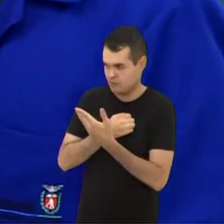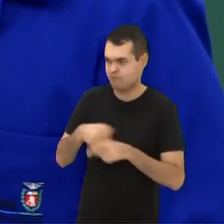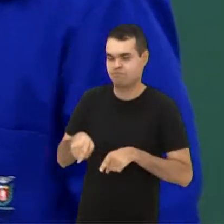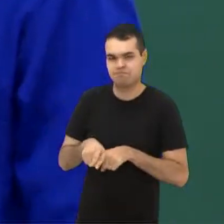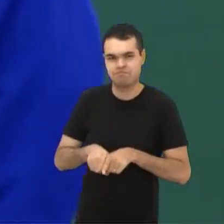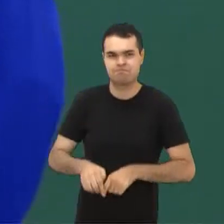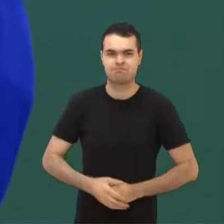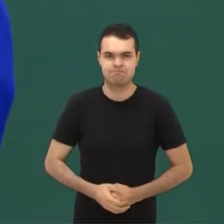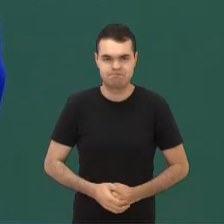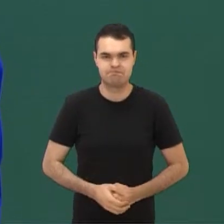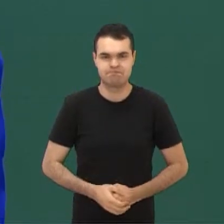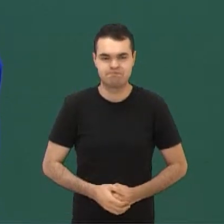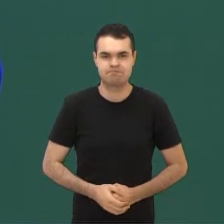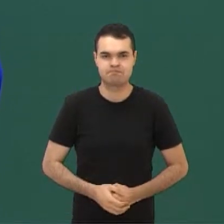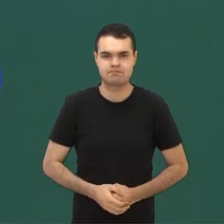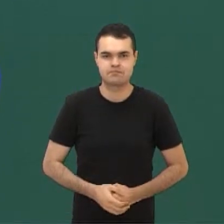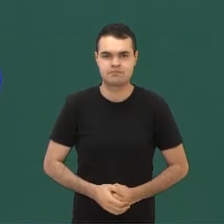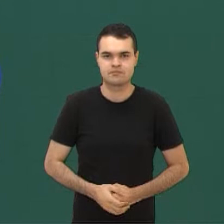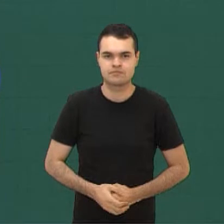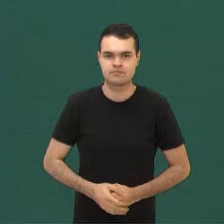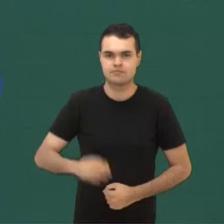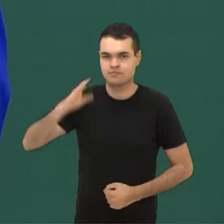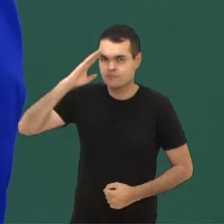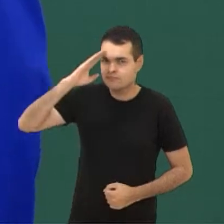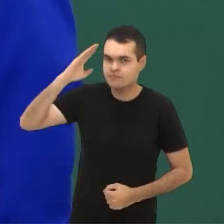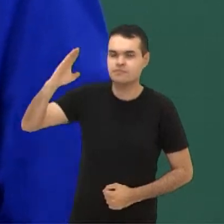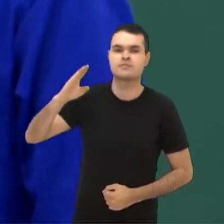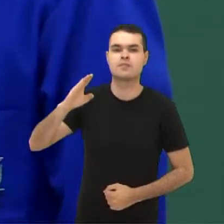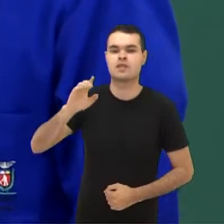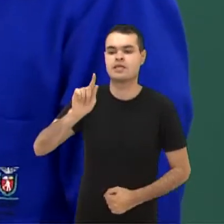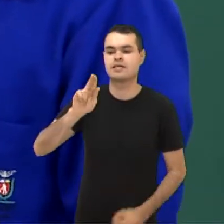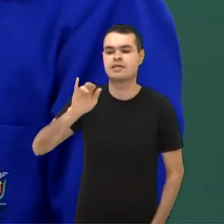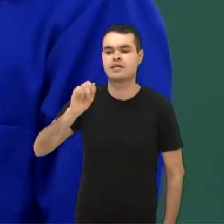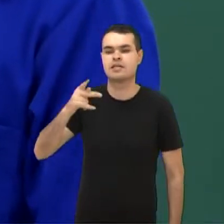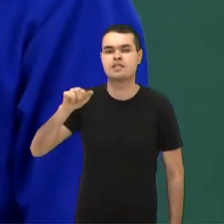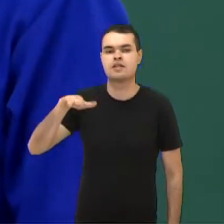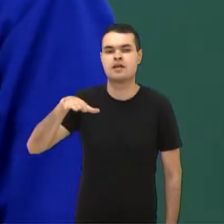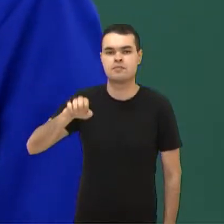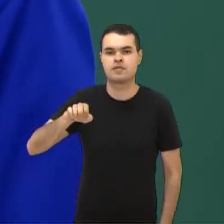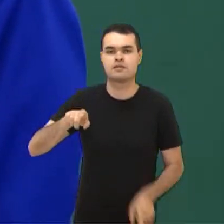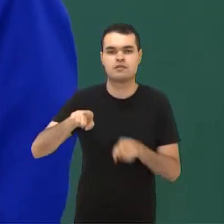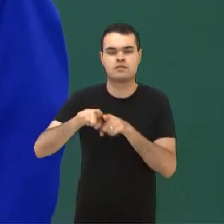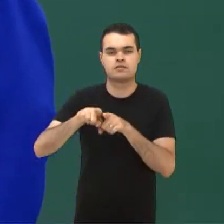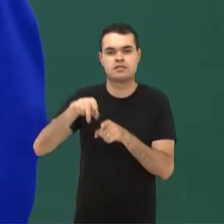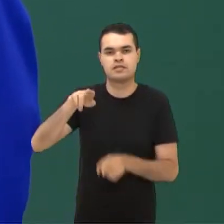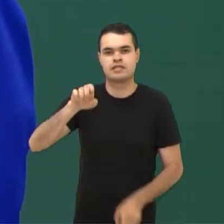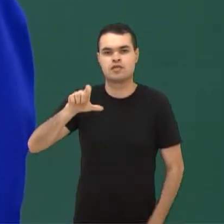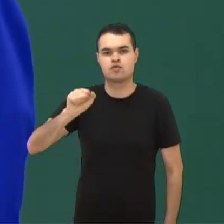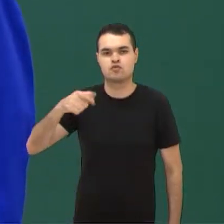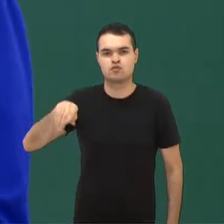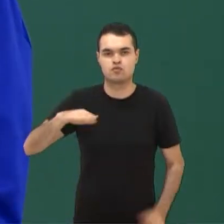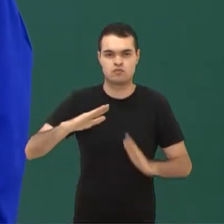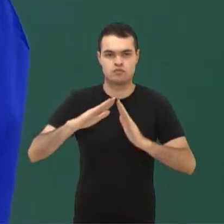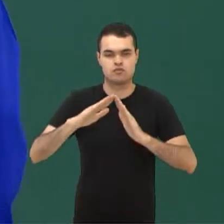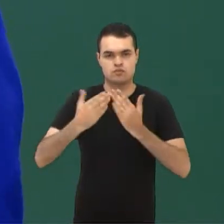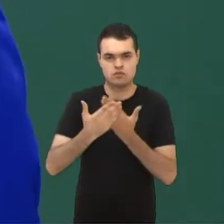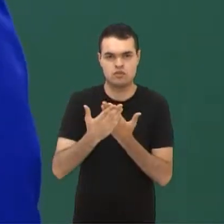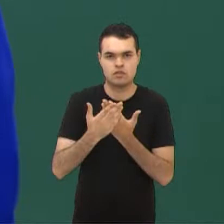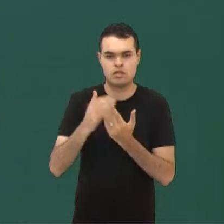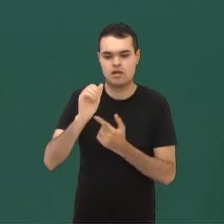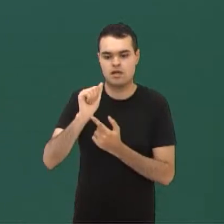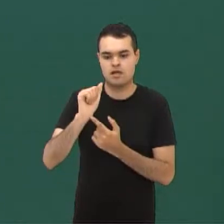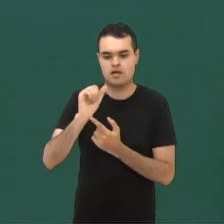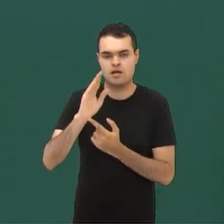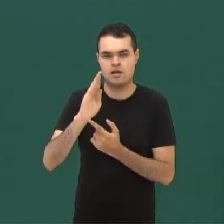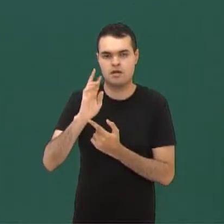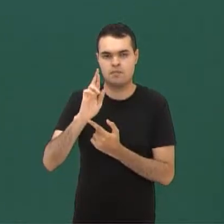professor Robson, tá? Um salve para mim, o Guilherme, o Nelson José, do Colégio Abraham Lincoln de Colombo.